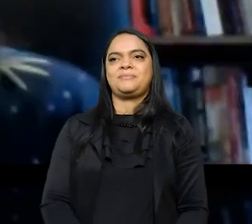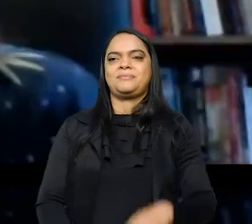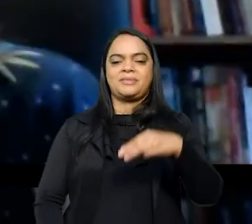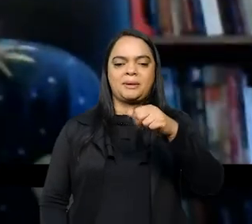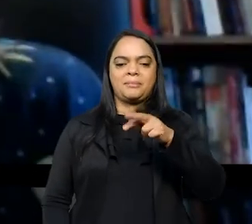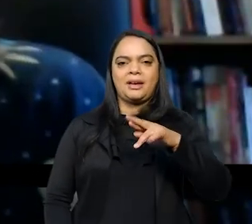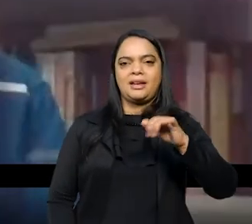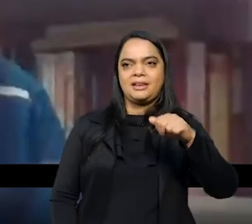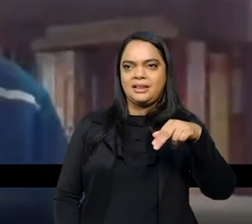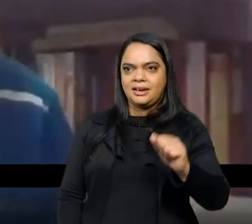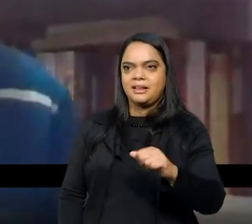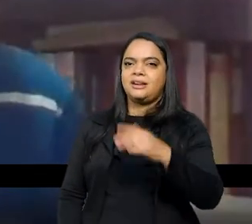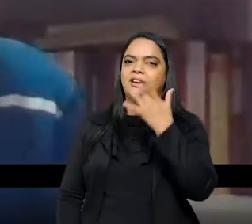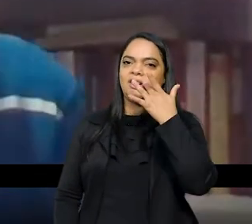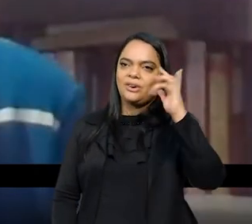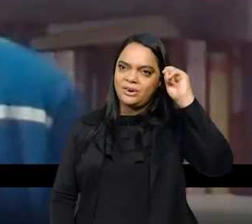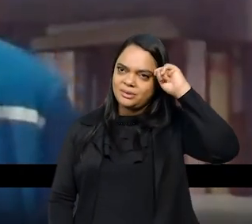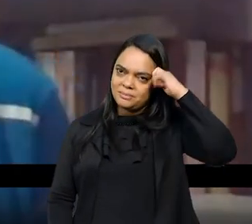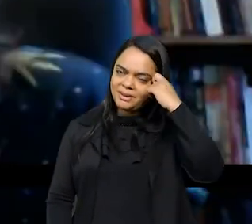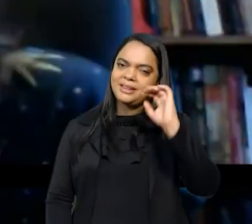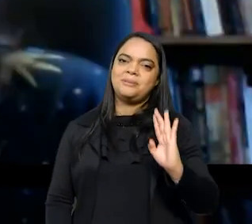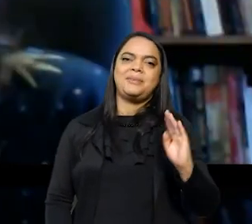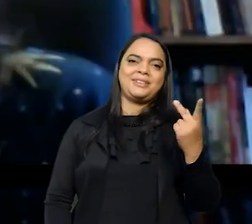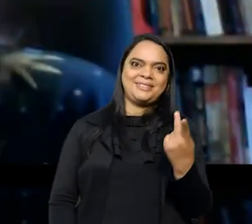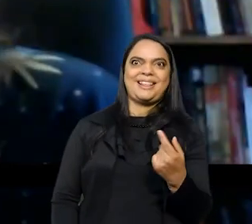Horizonte. Então eu acertei.